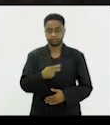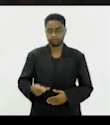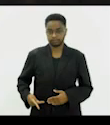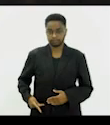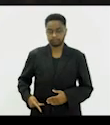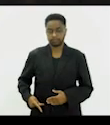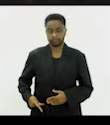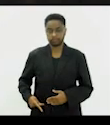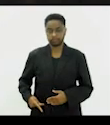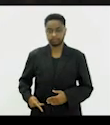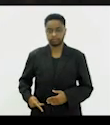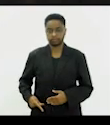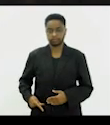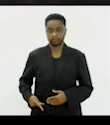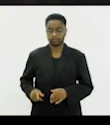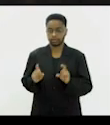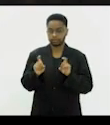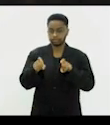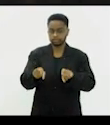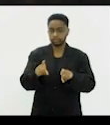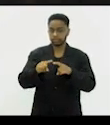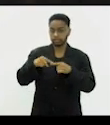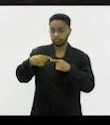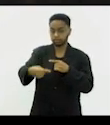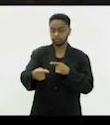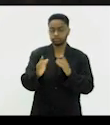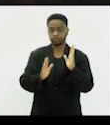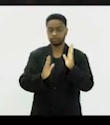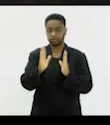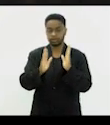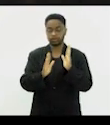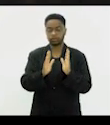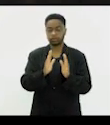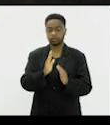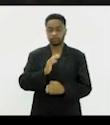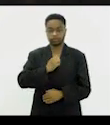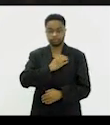eleitos depois da ditadura militar,